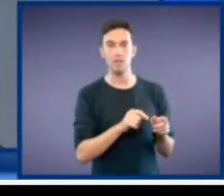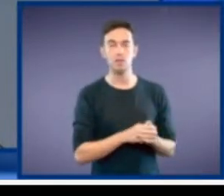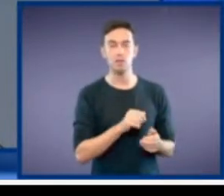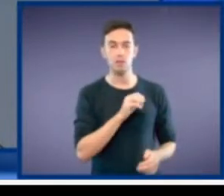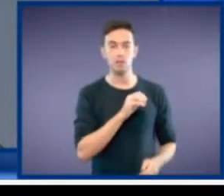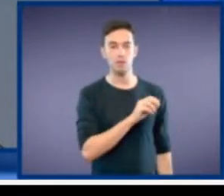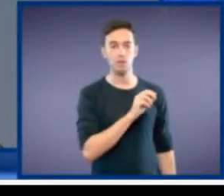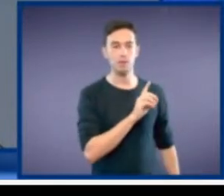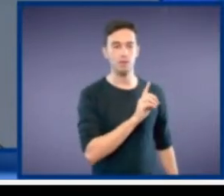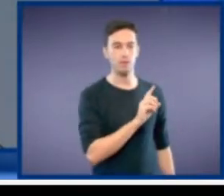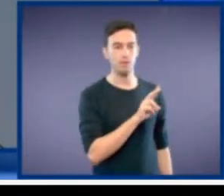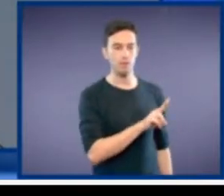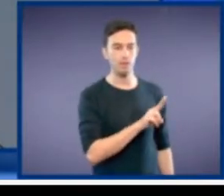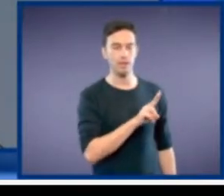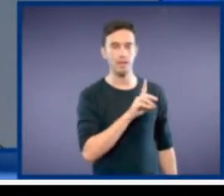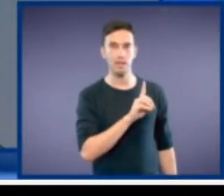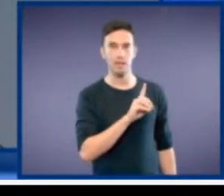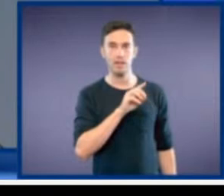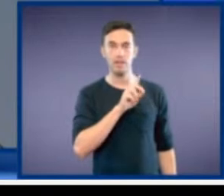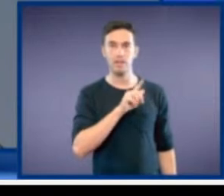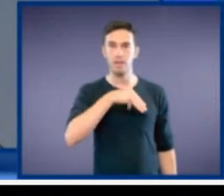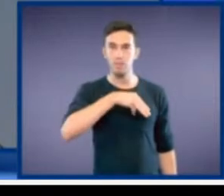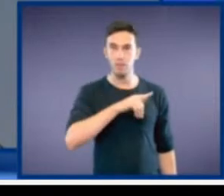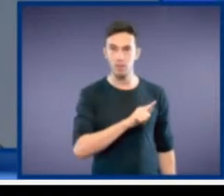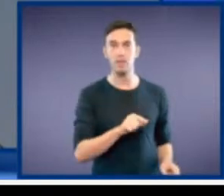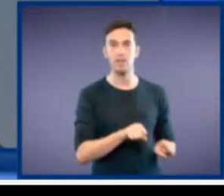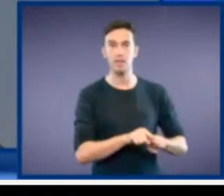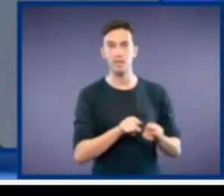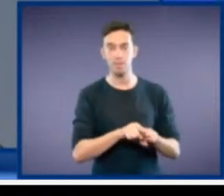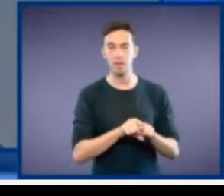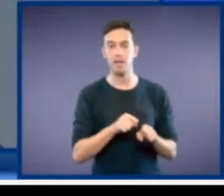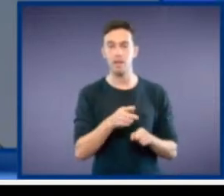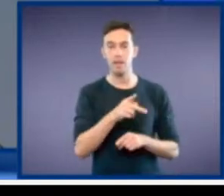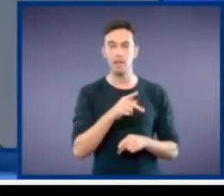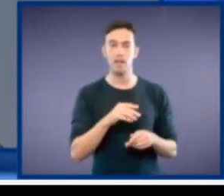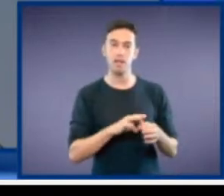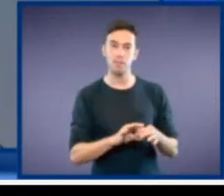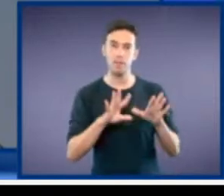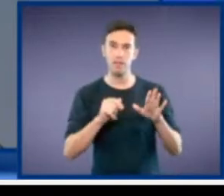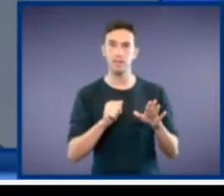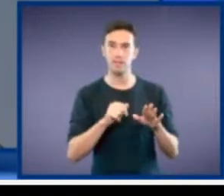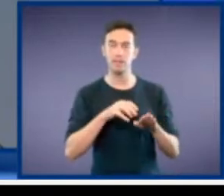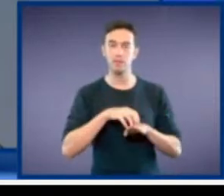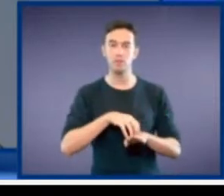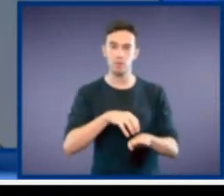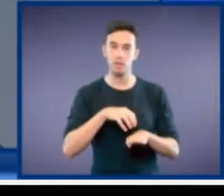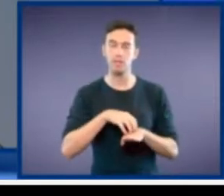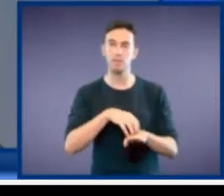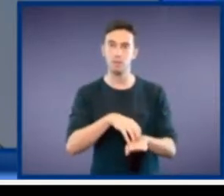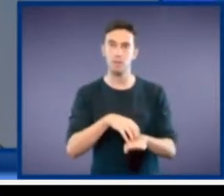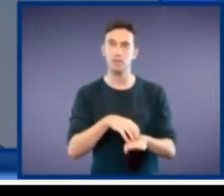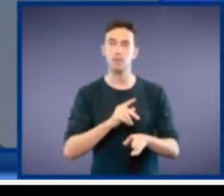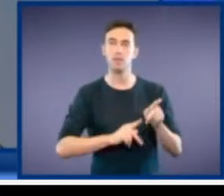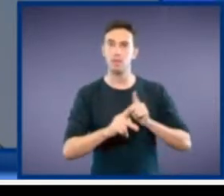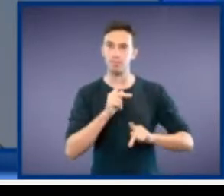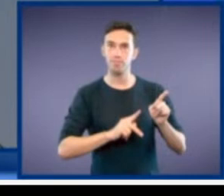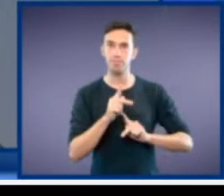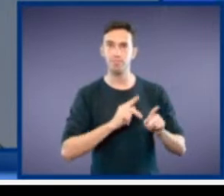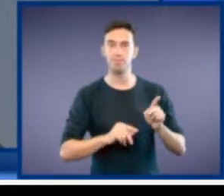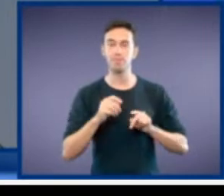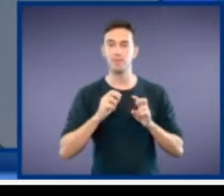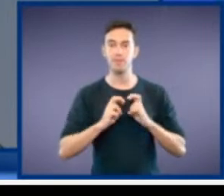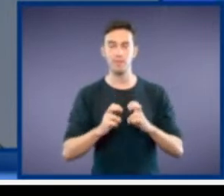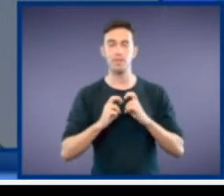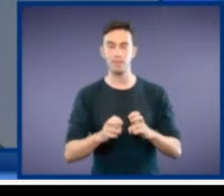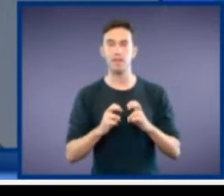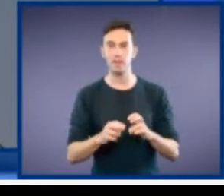o qual também marca a desestatização da CBTU Minas Gerais. E antes de dar sequência, eu gostaria também, né,